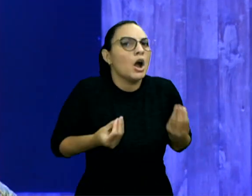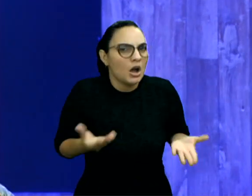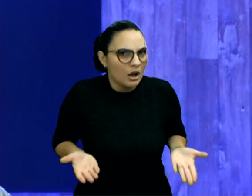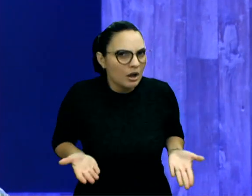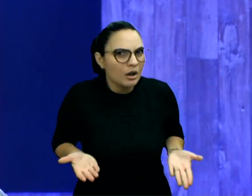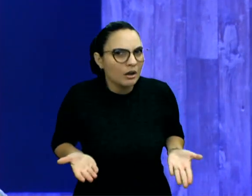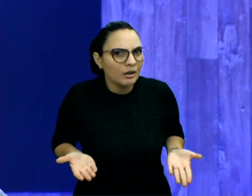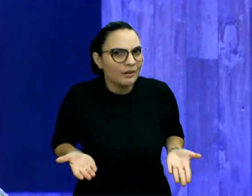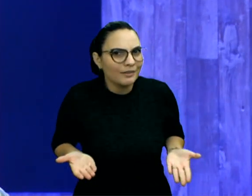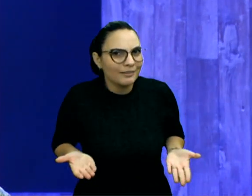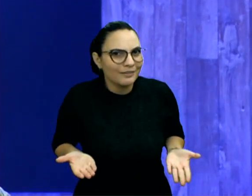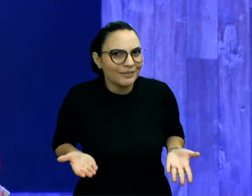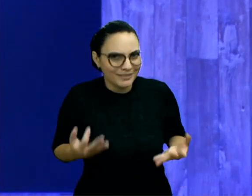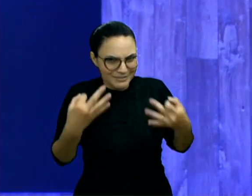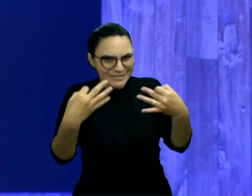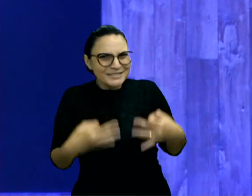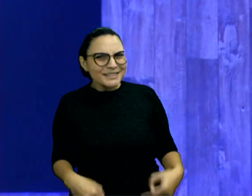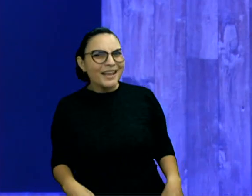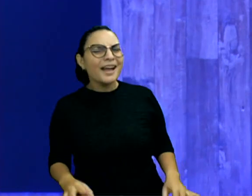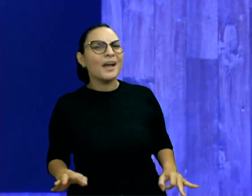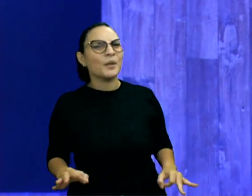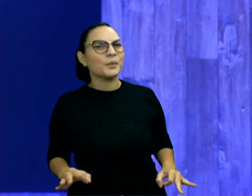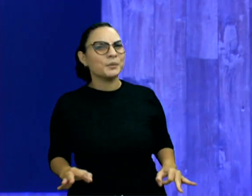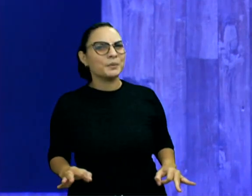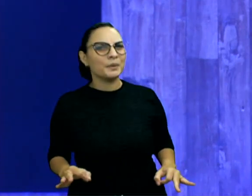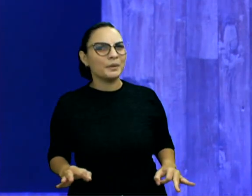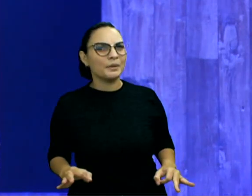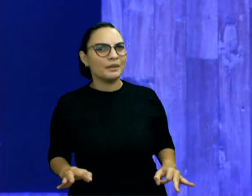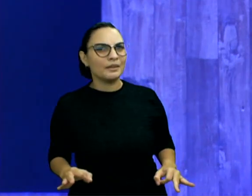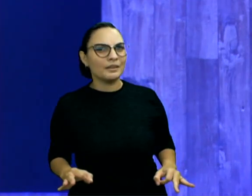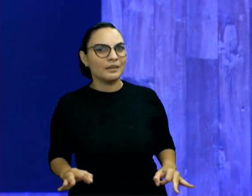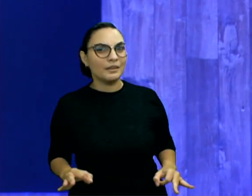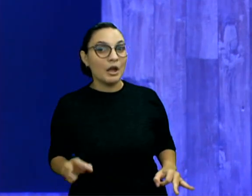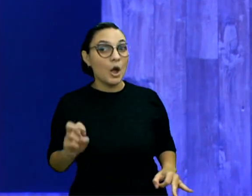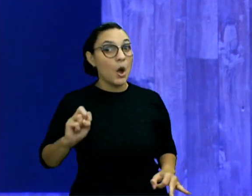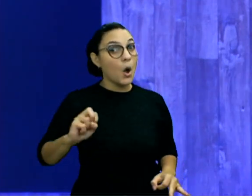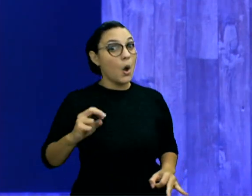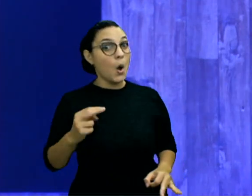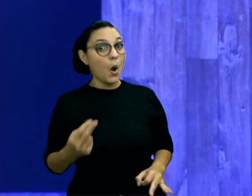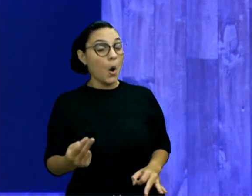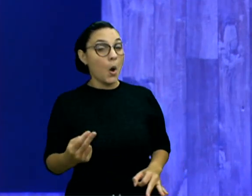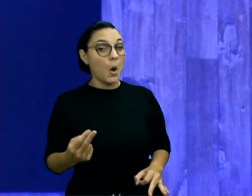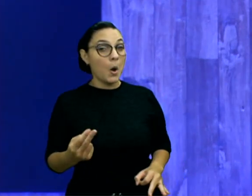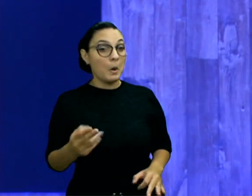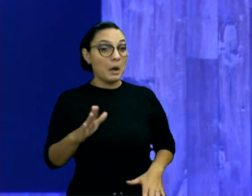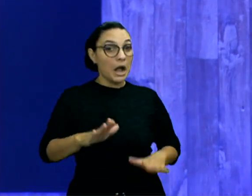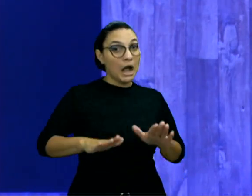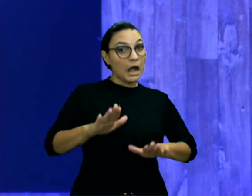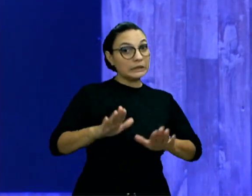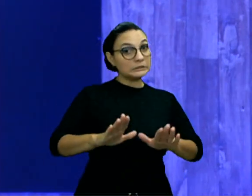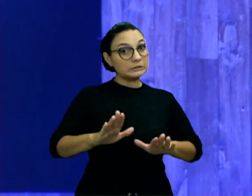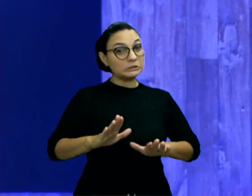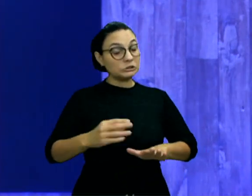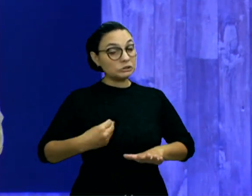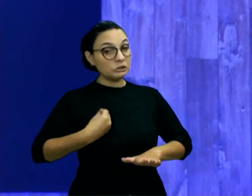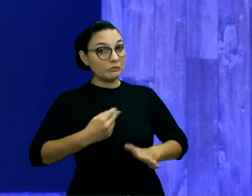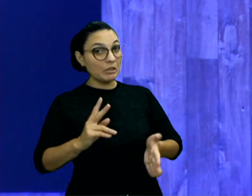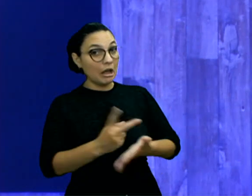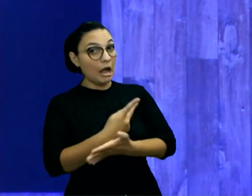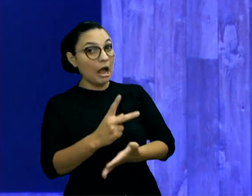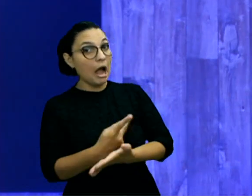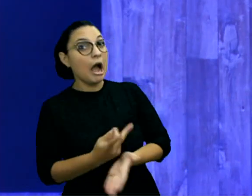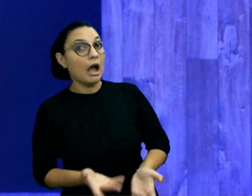Será que aquilo que está ao nosso alcance nós temos feito? Será que aquilo que nós, onde nós